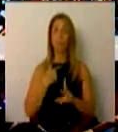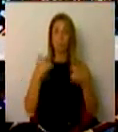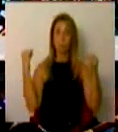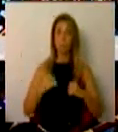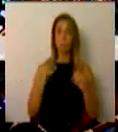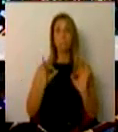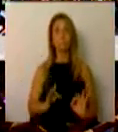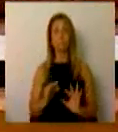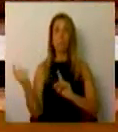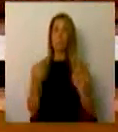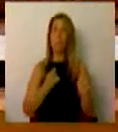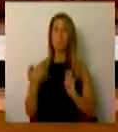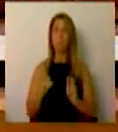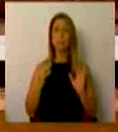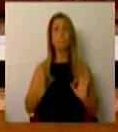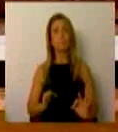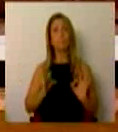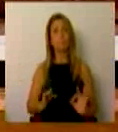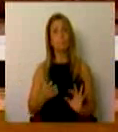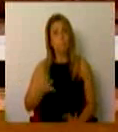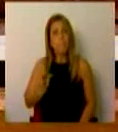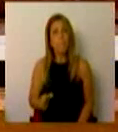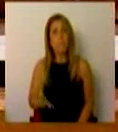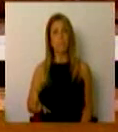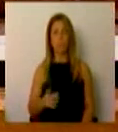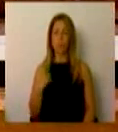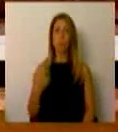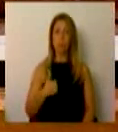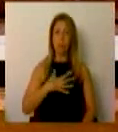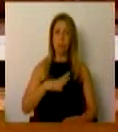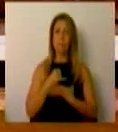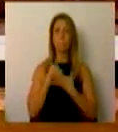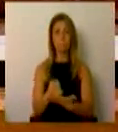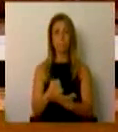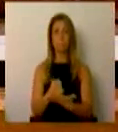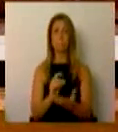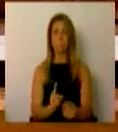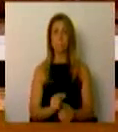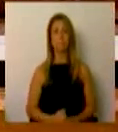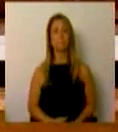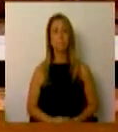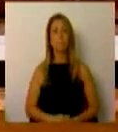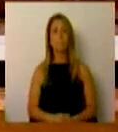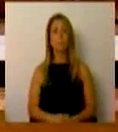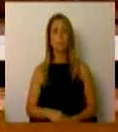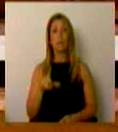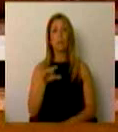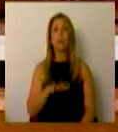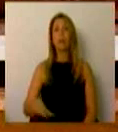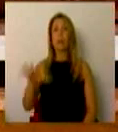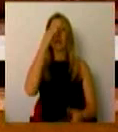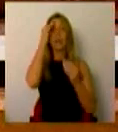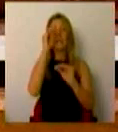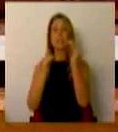um debate inescapável e nós queremos contribuir para ele. Também no campo do ensino superior